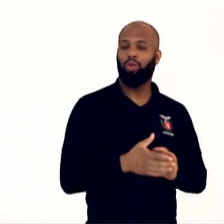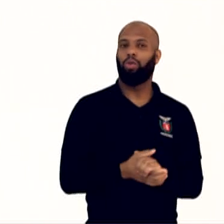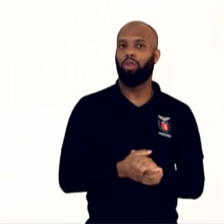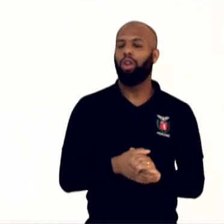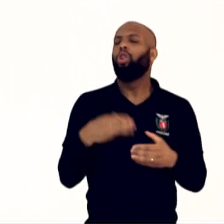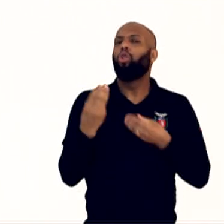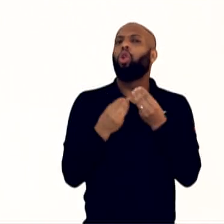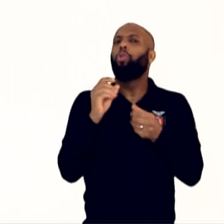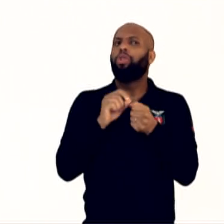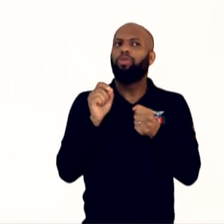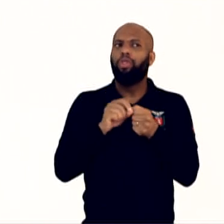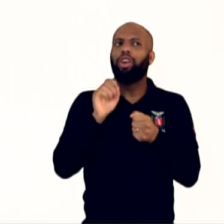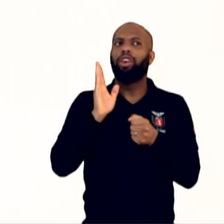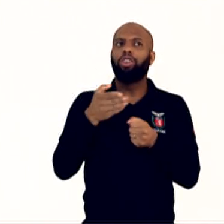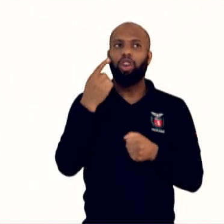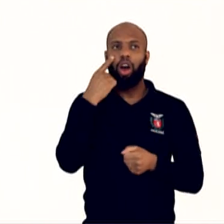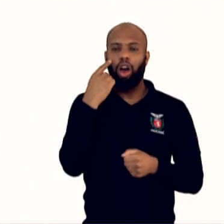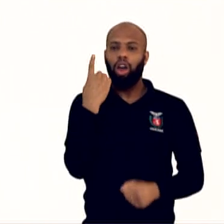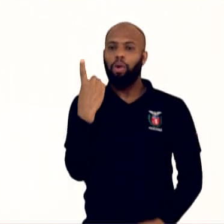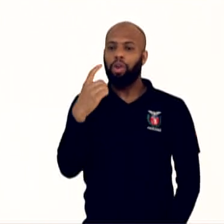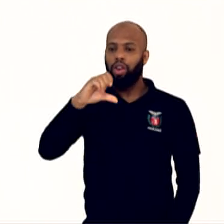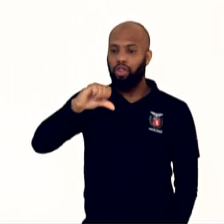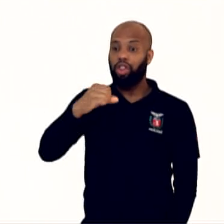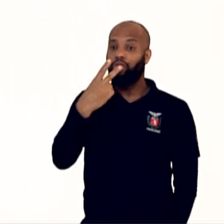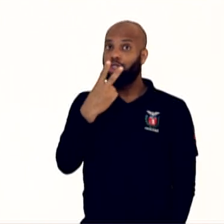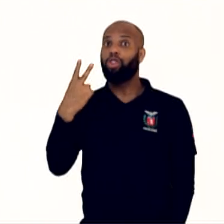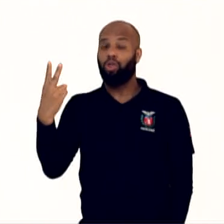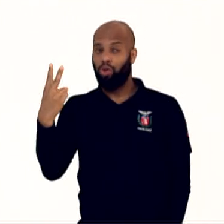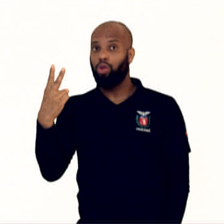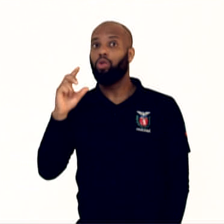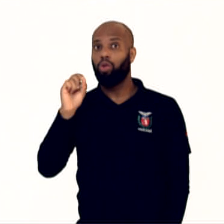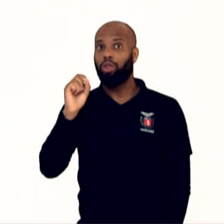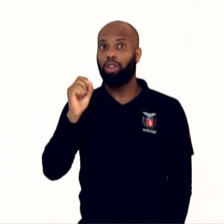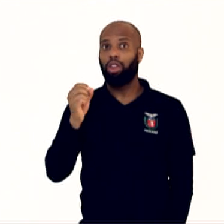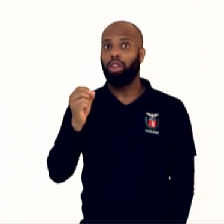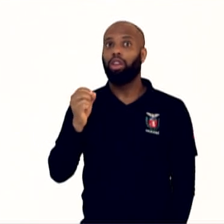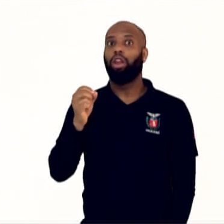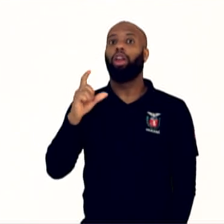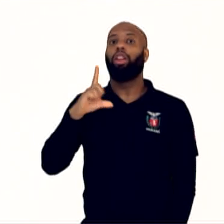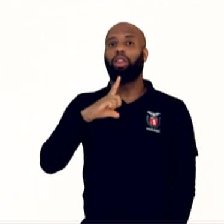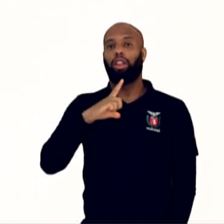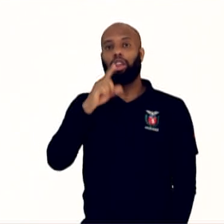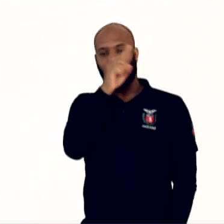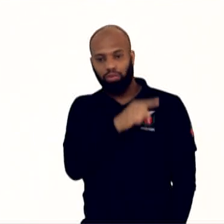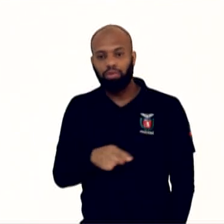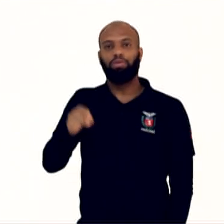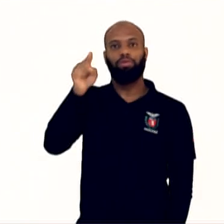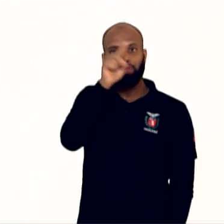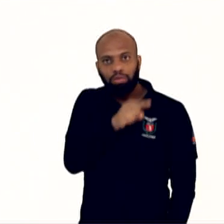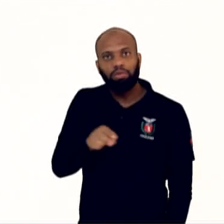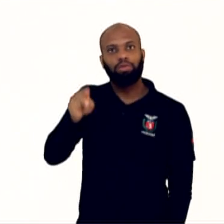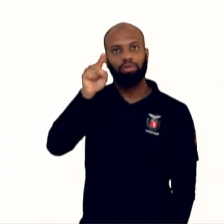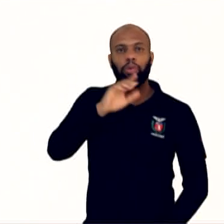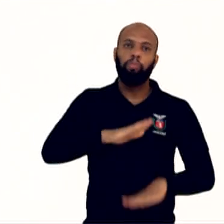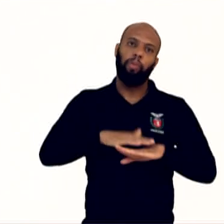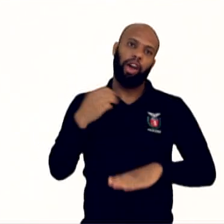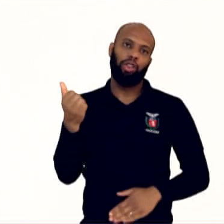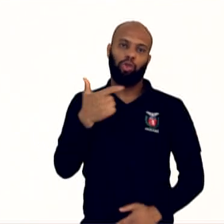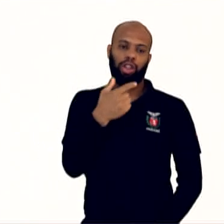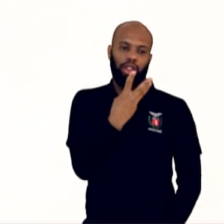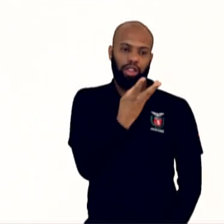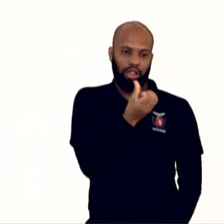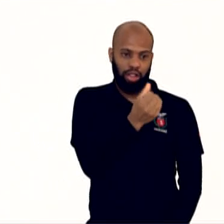né? Vocês já repararam que 1922 é um arco que dá mais que uma volta, bem mais que uma volta, né? Então,